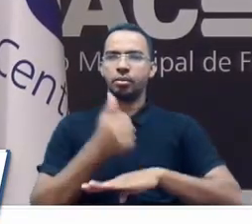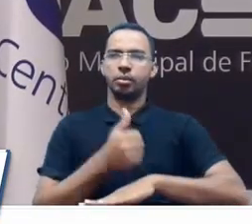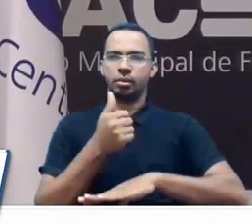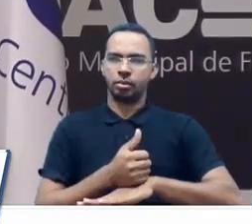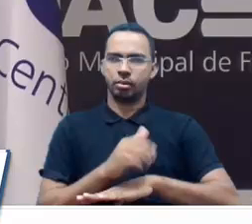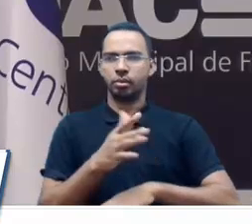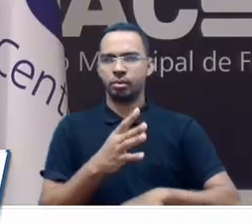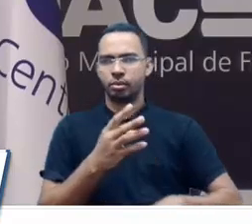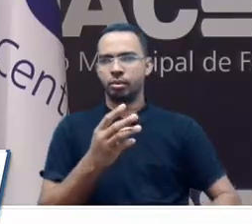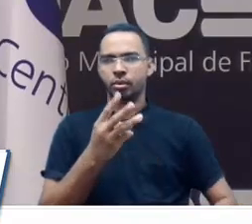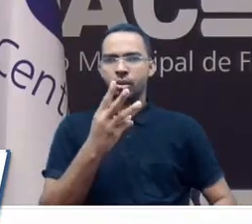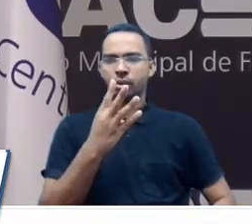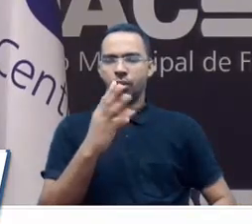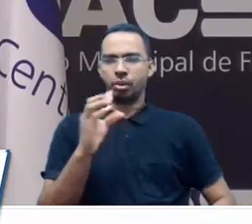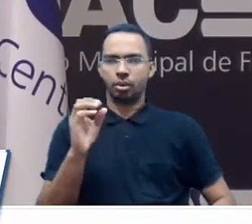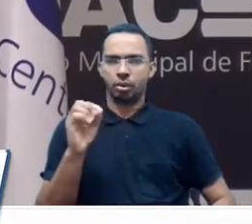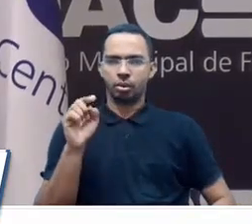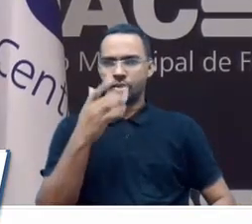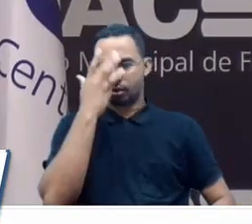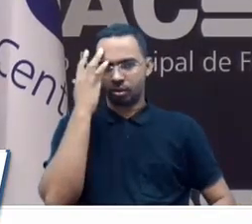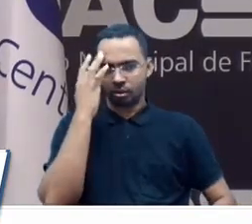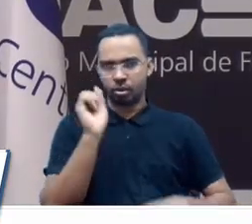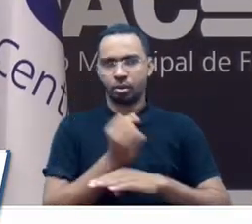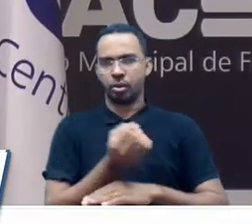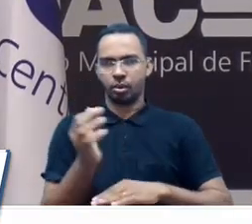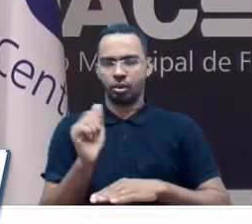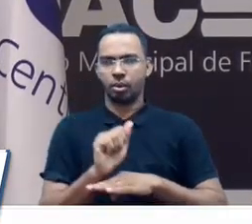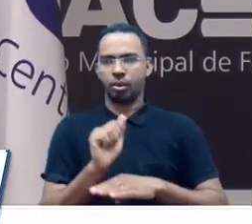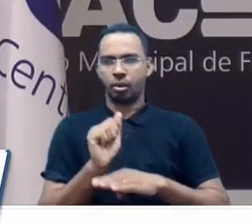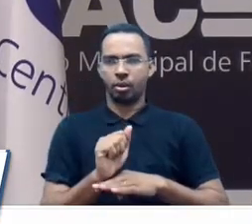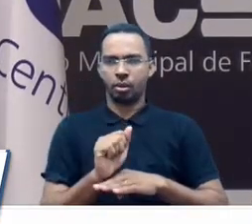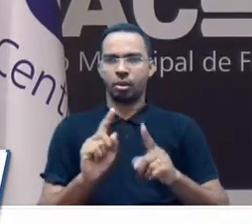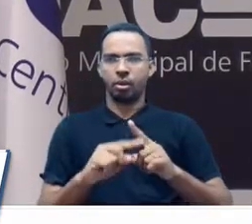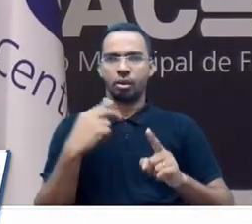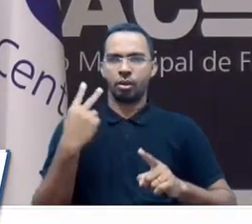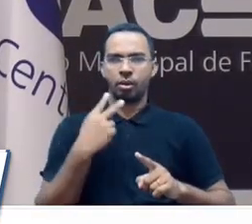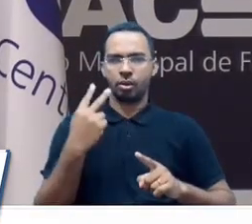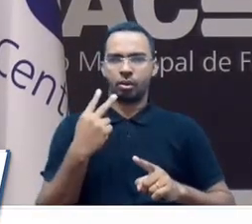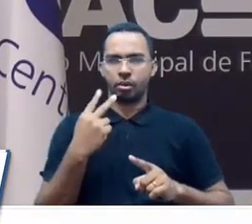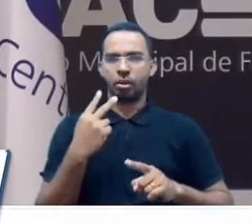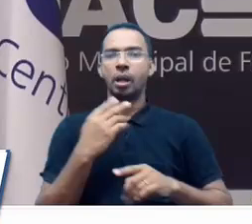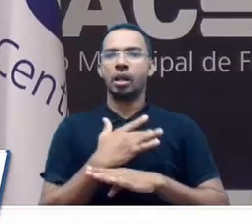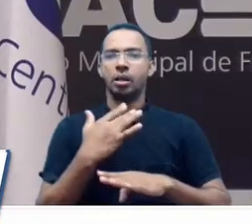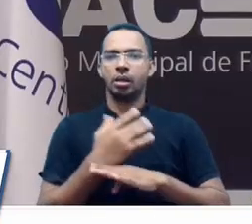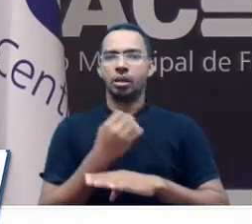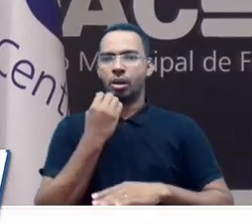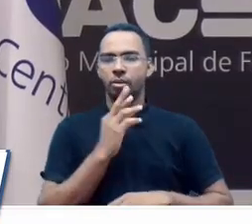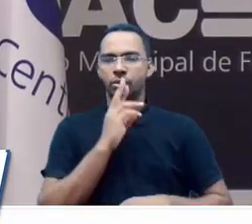aproximadamente do mesmo tamanho de Franca, quantidade de assessores e de vereadores, e cidades que entregam bons